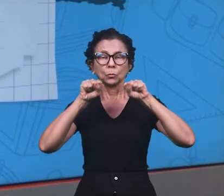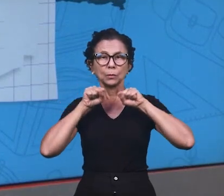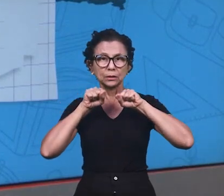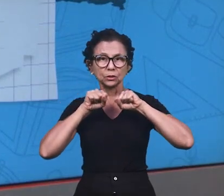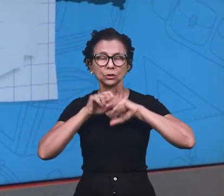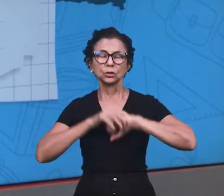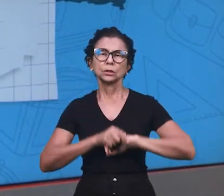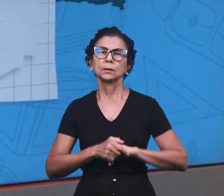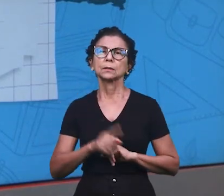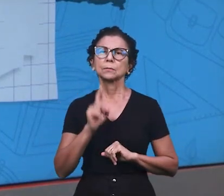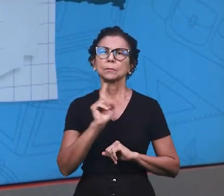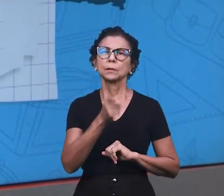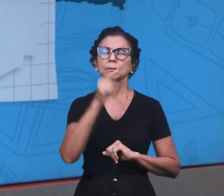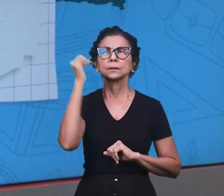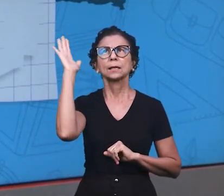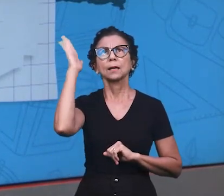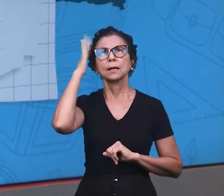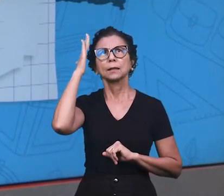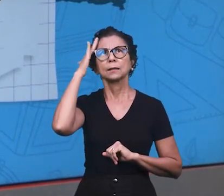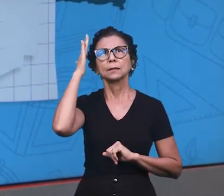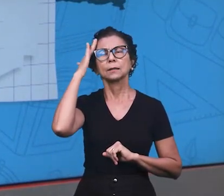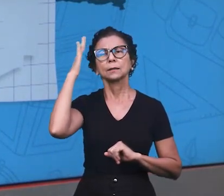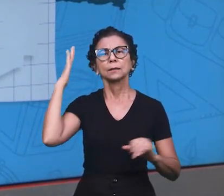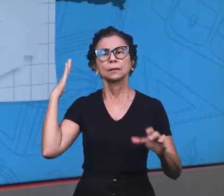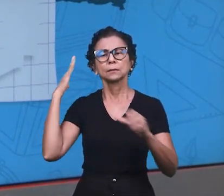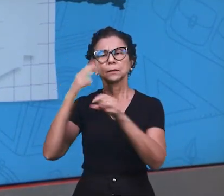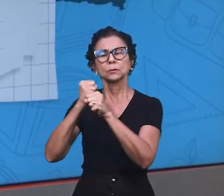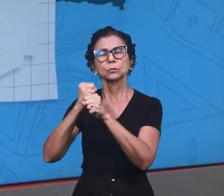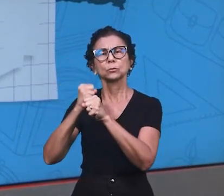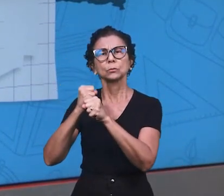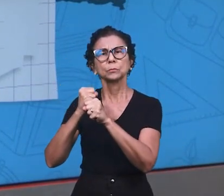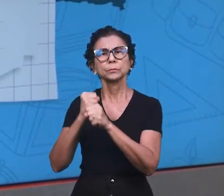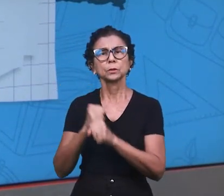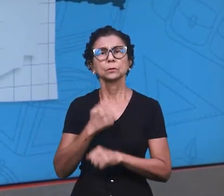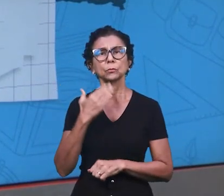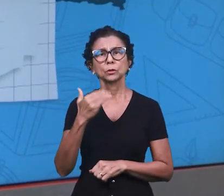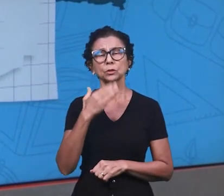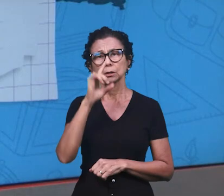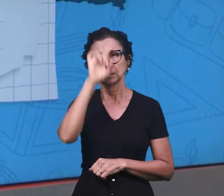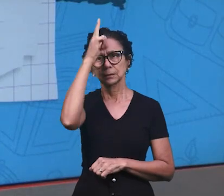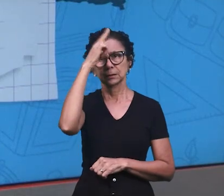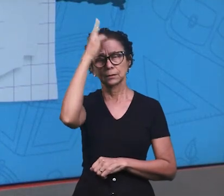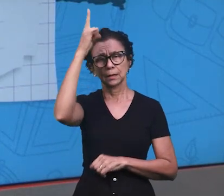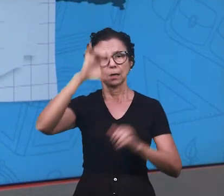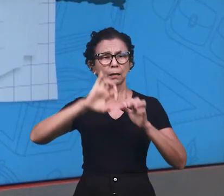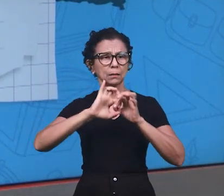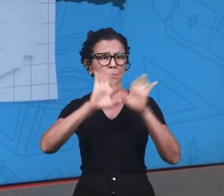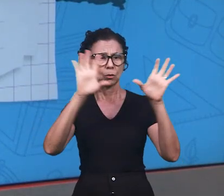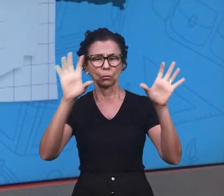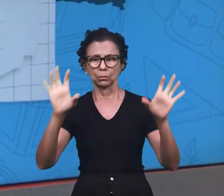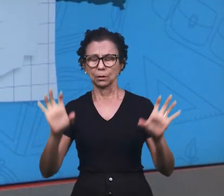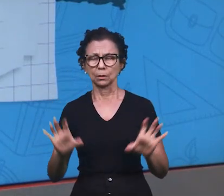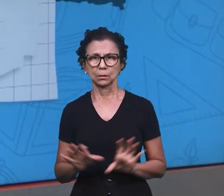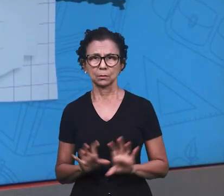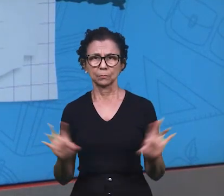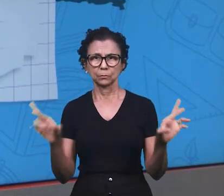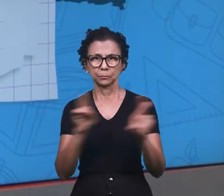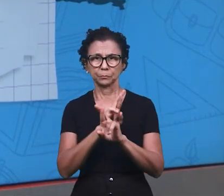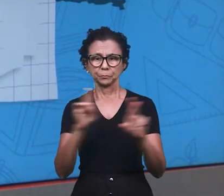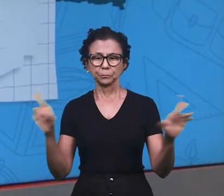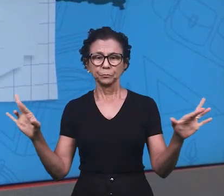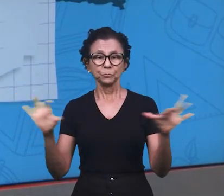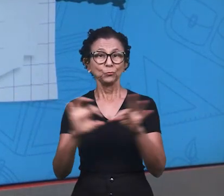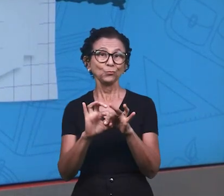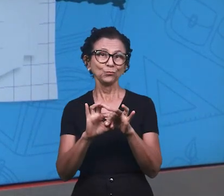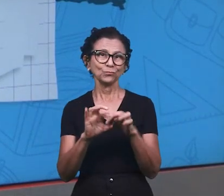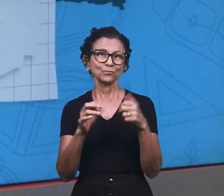chegar a essa compreensão, a essa costura. Então, não adianta ter as ideias soltas, eu preciso relacionar essas ideias, entende? Aí eu